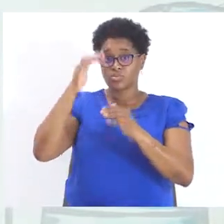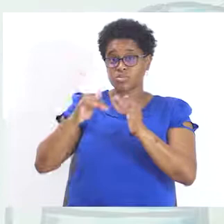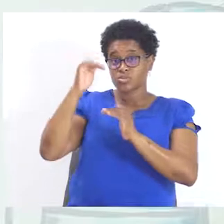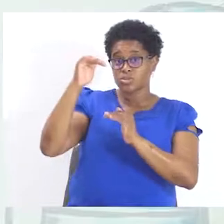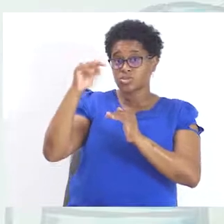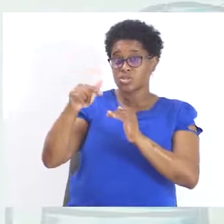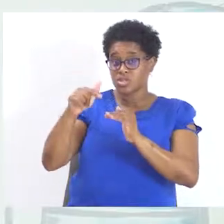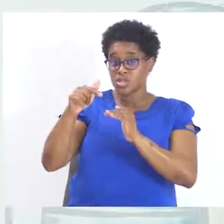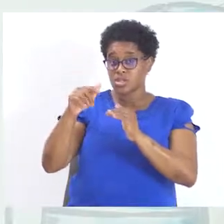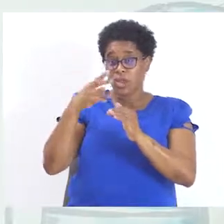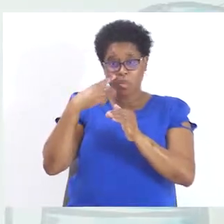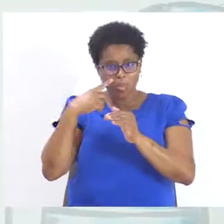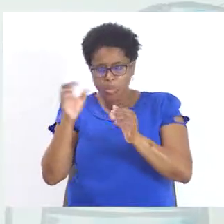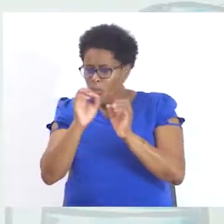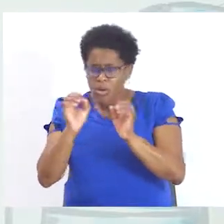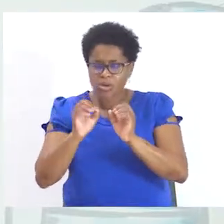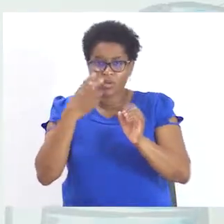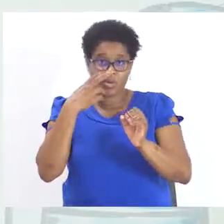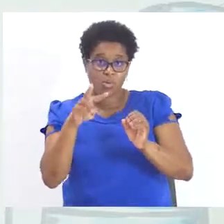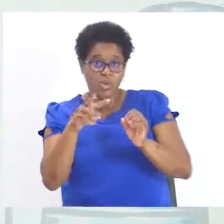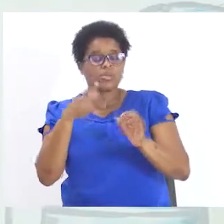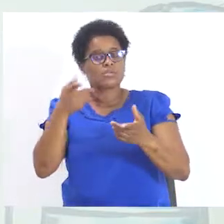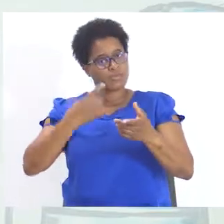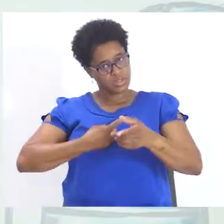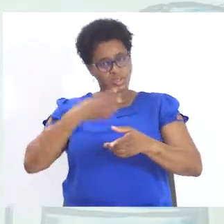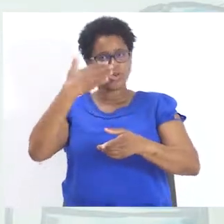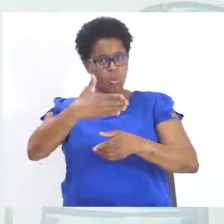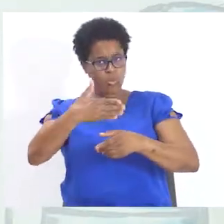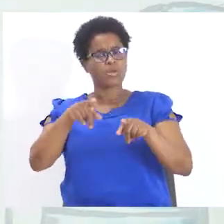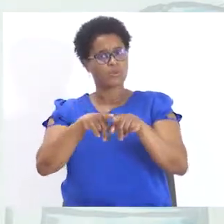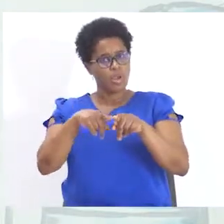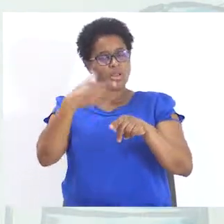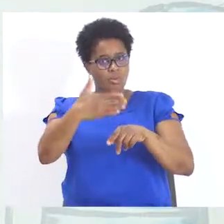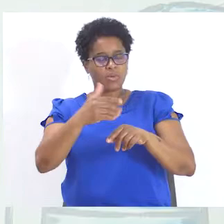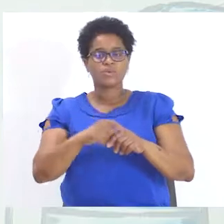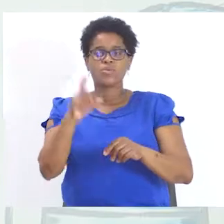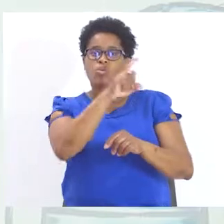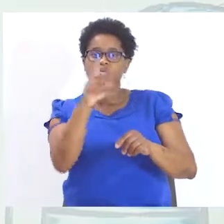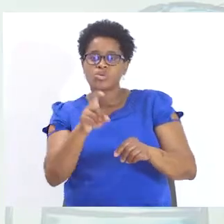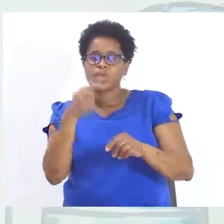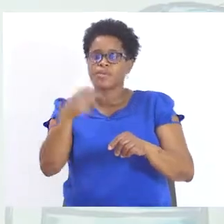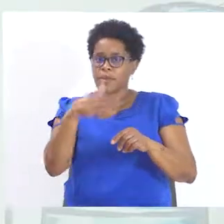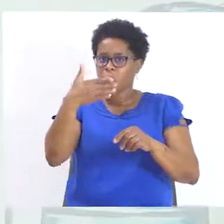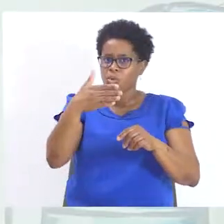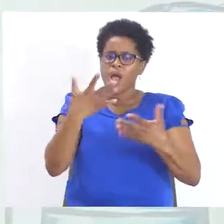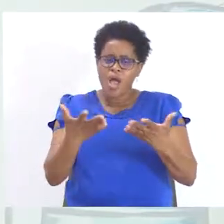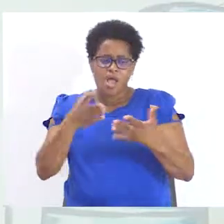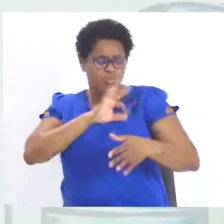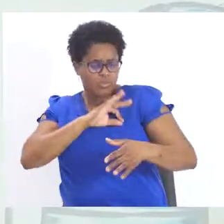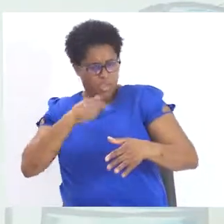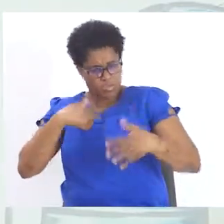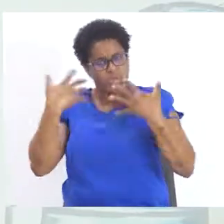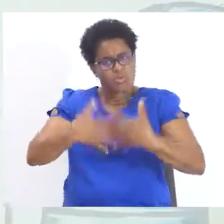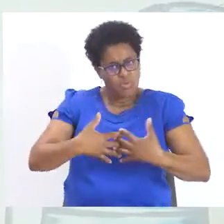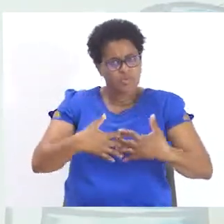está ali subentendido. O expoente a ser considerado é 1. Então z é de expoente 1. Ah, professor, eu tinha essa dúvida.